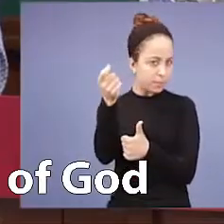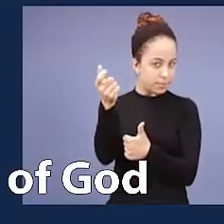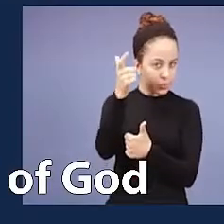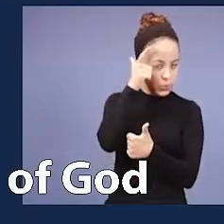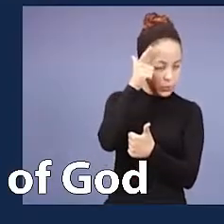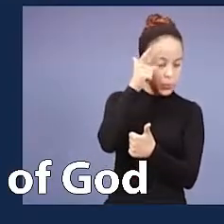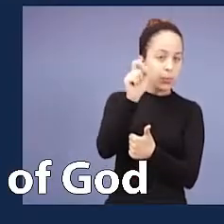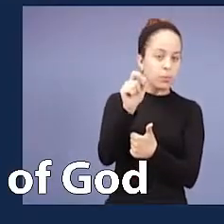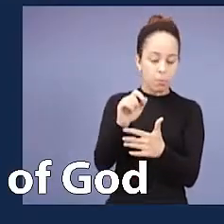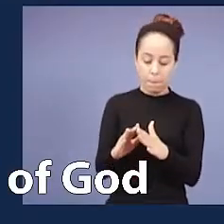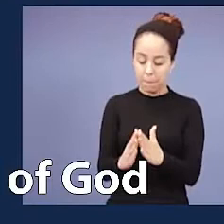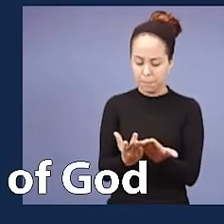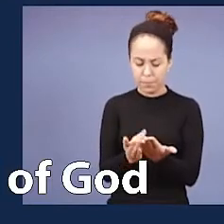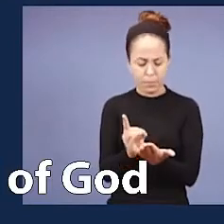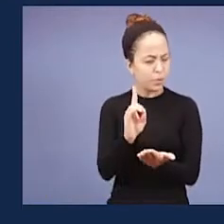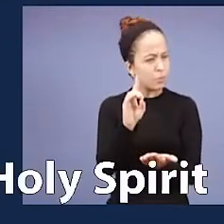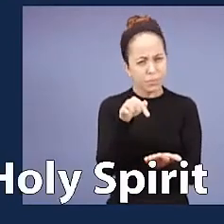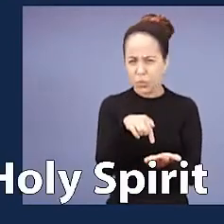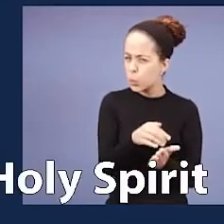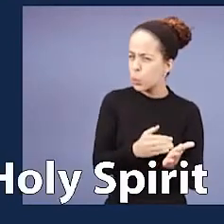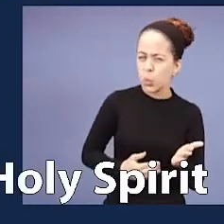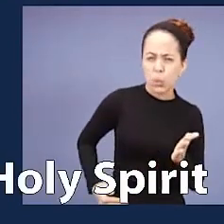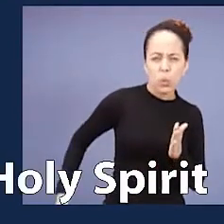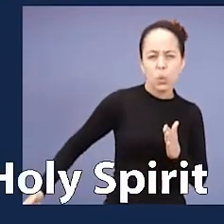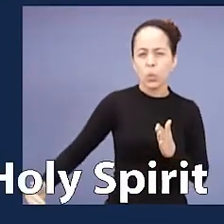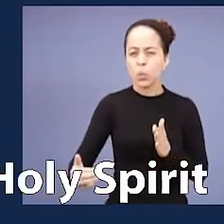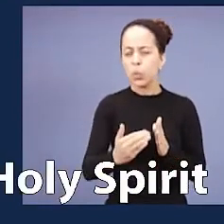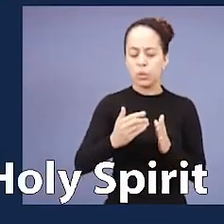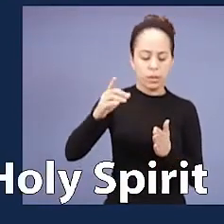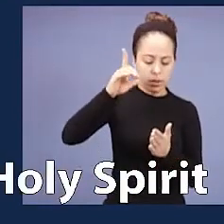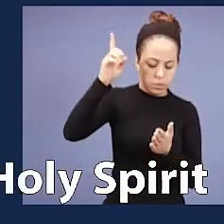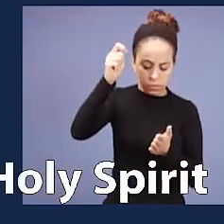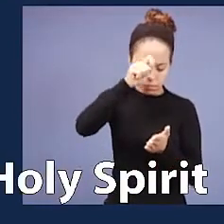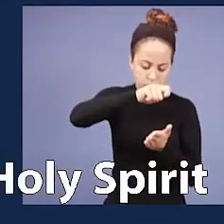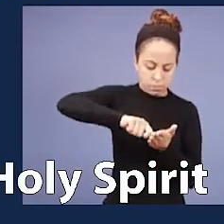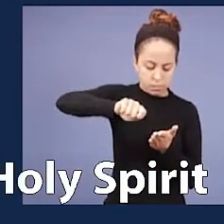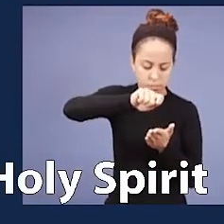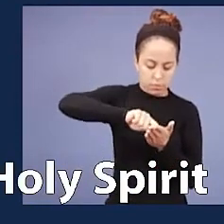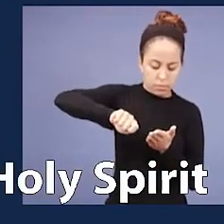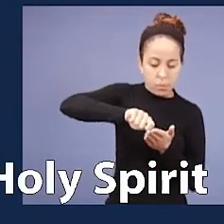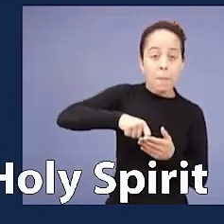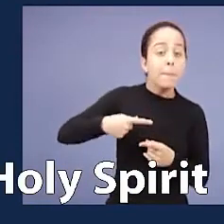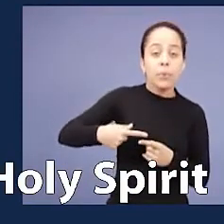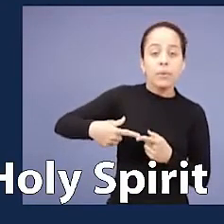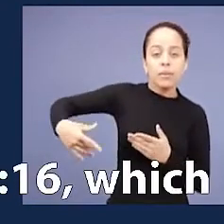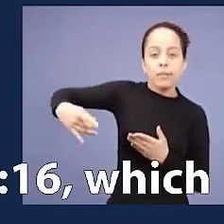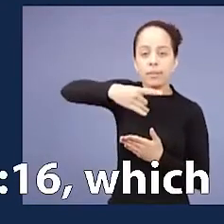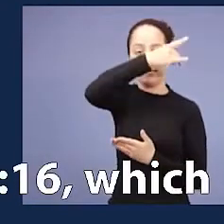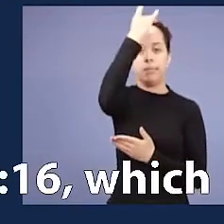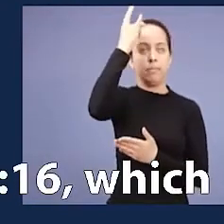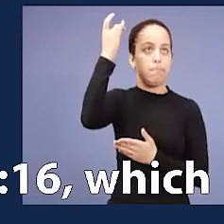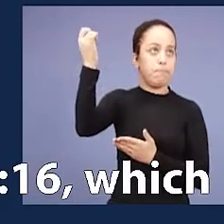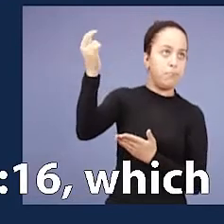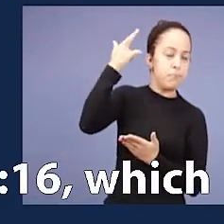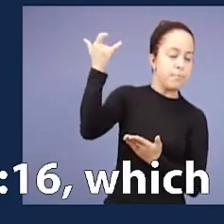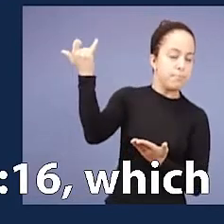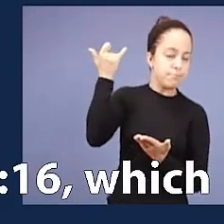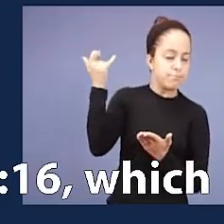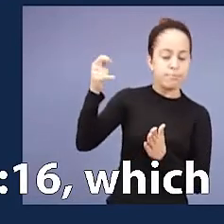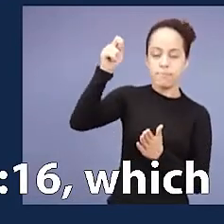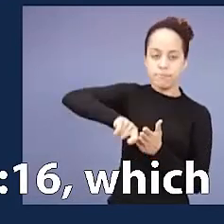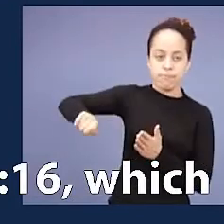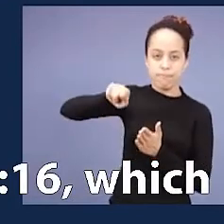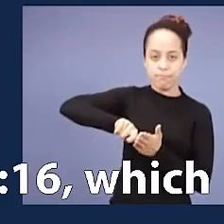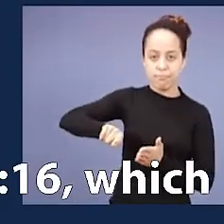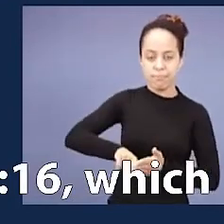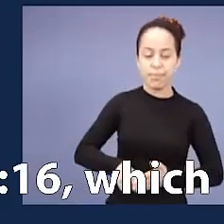toda palavra de deus escrita por um homem foi inspirada pelo espírito santo a idéia o texto em primeiro